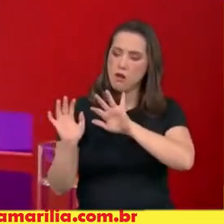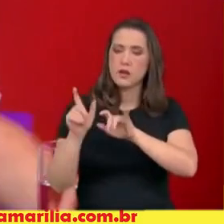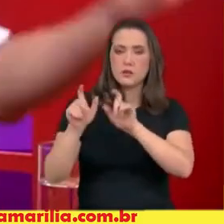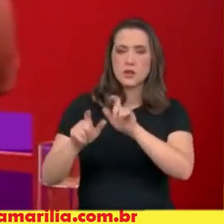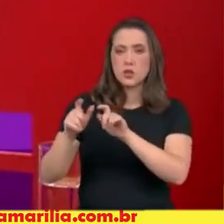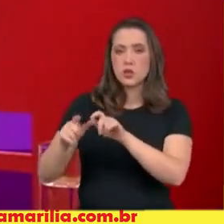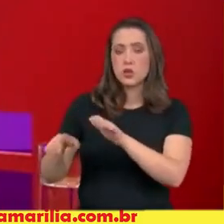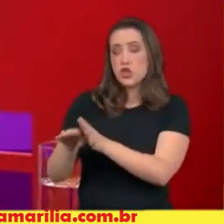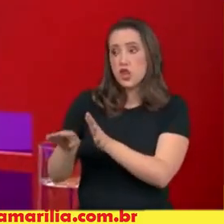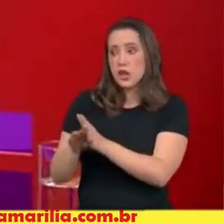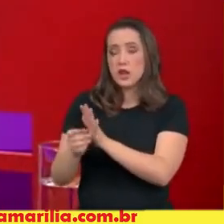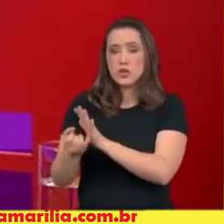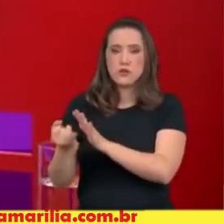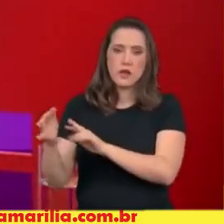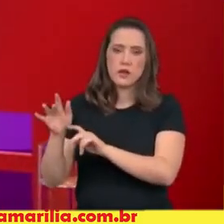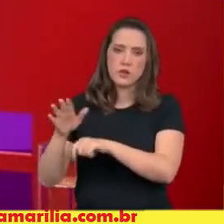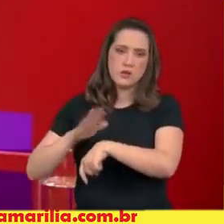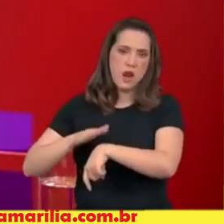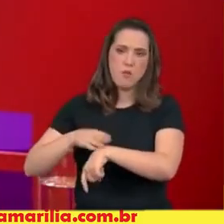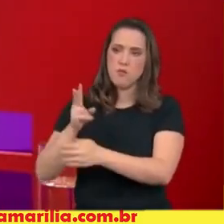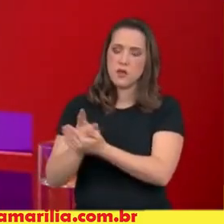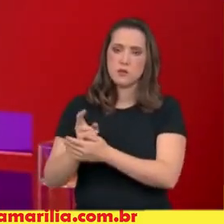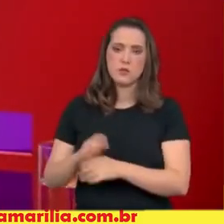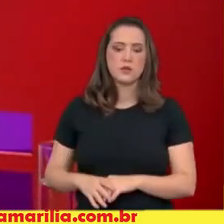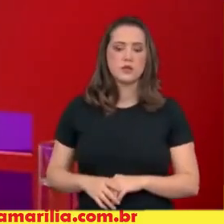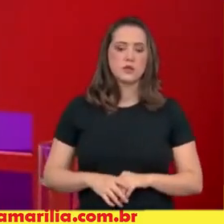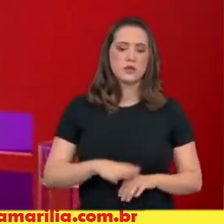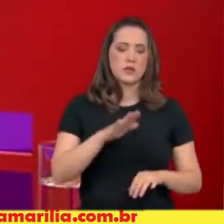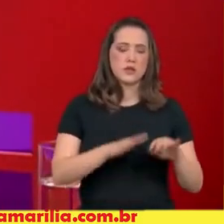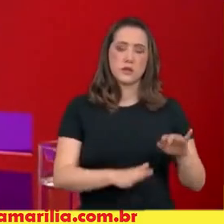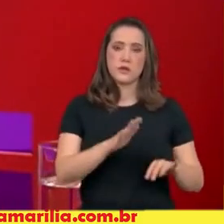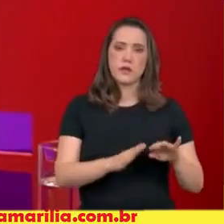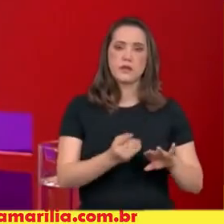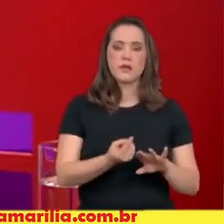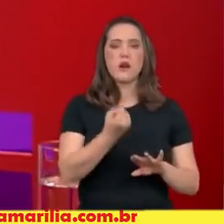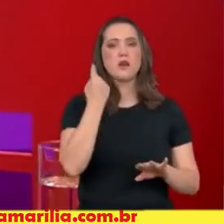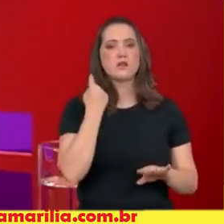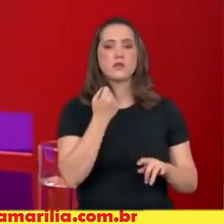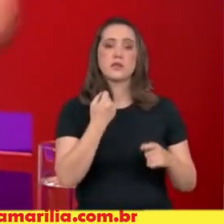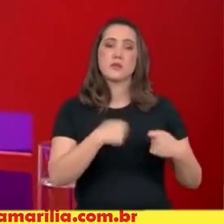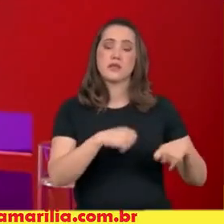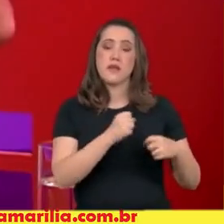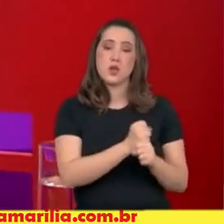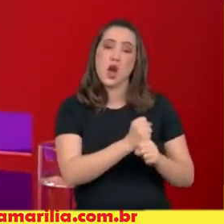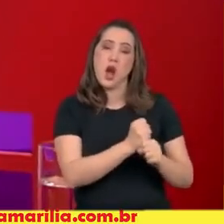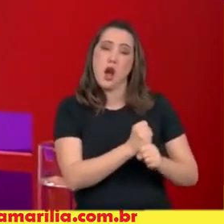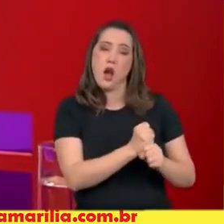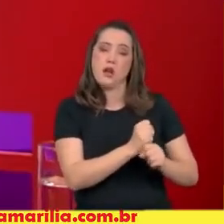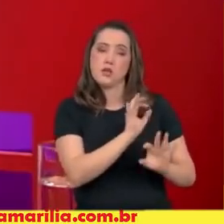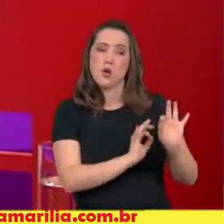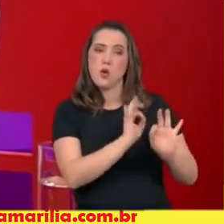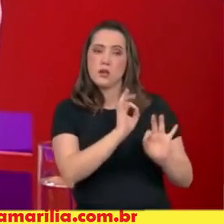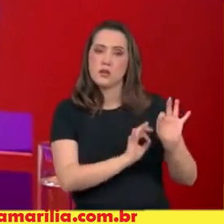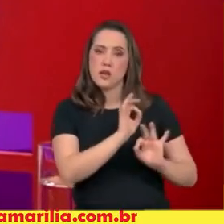tempo. Nos anos 60, talvez você precisava de anos para organizar uma grande marcha defendendo os